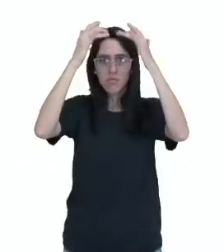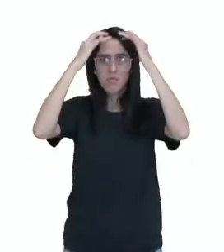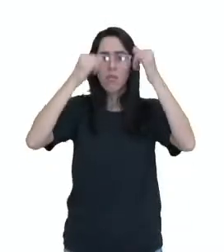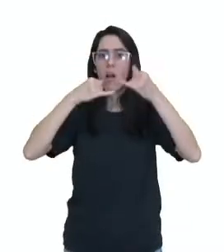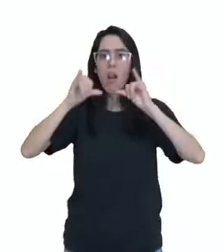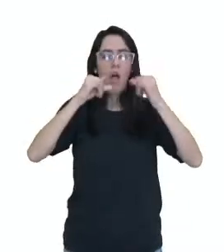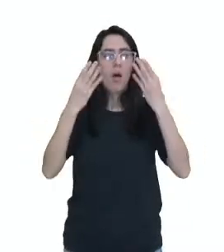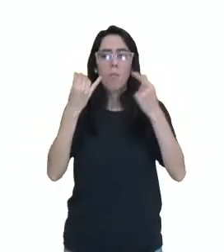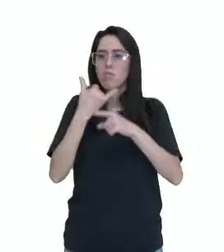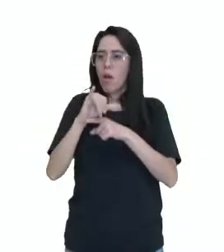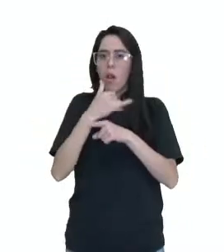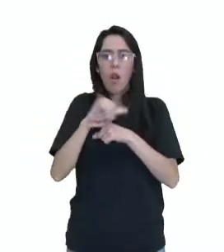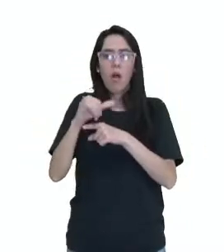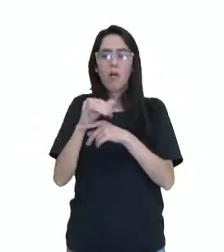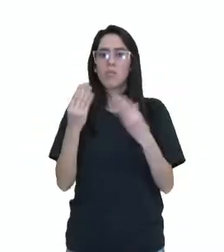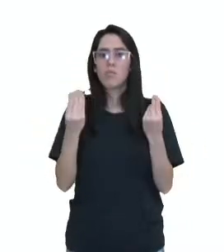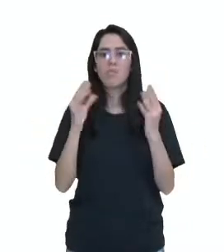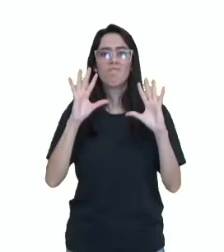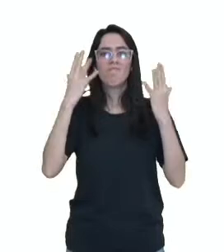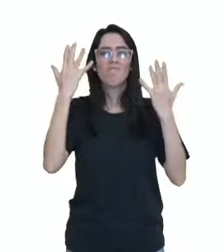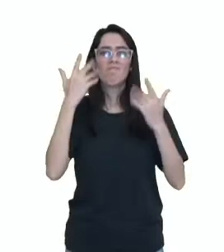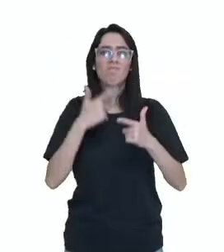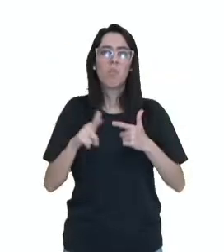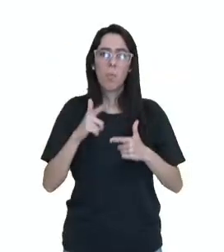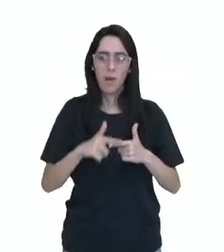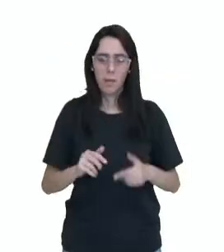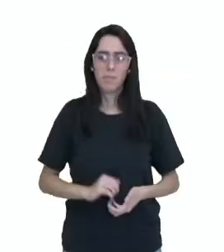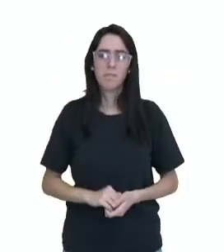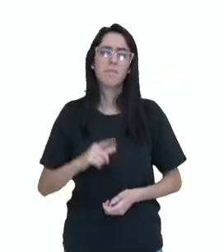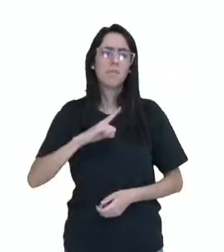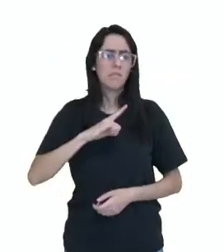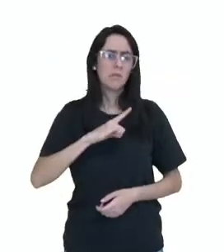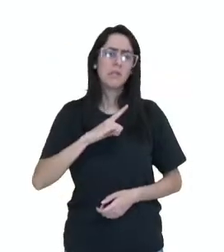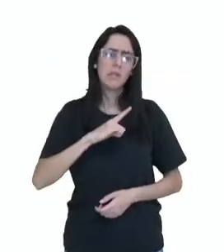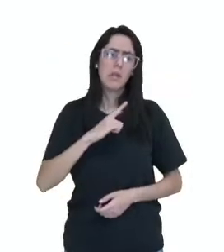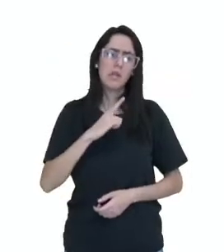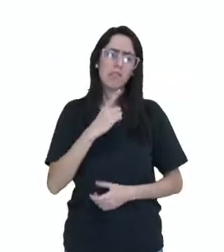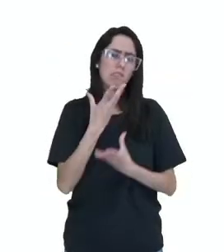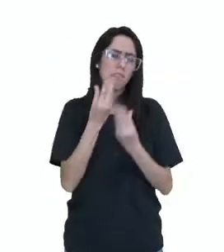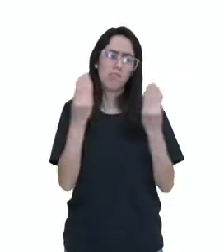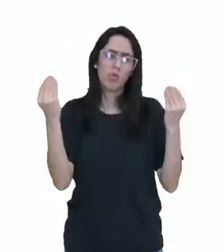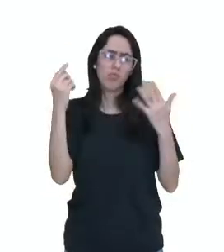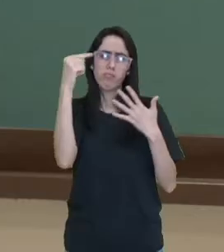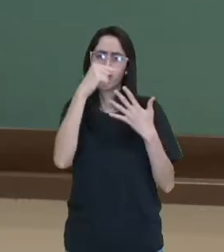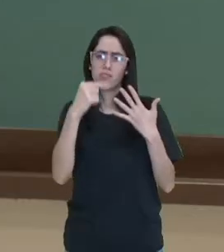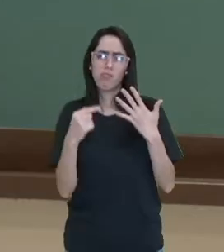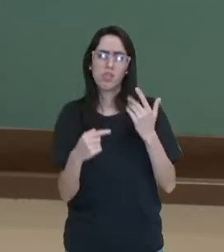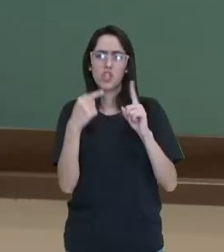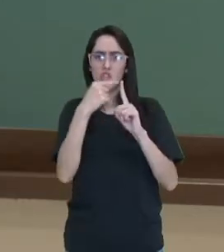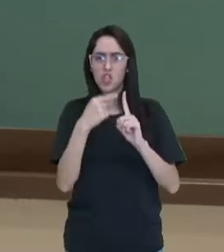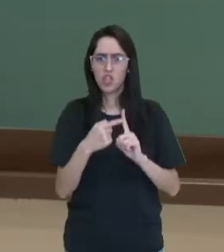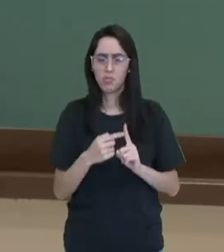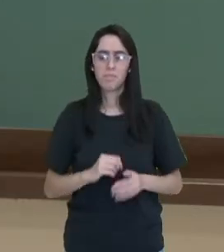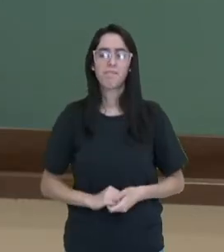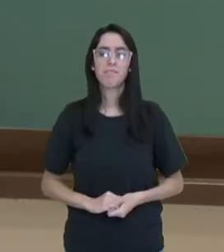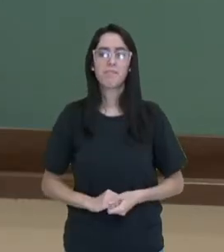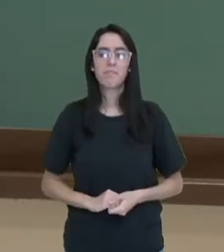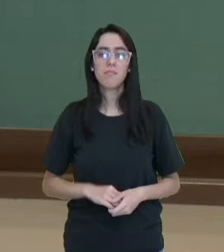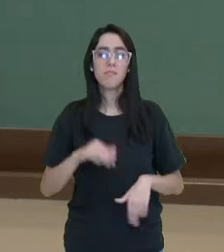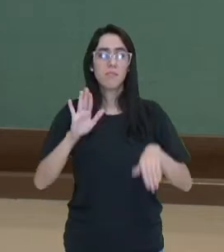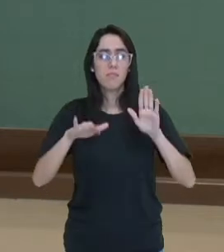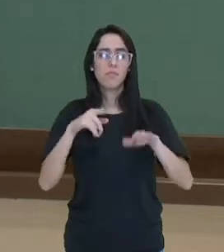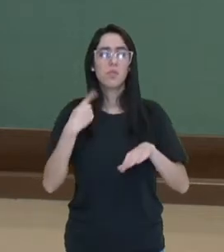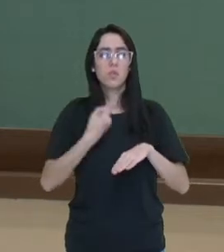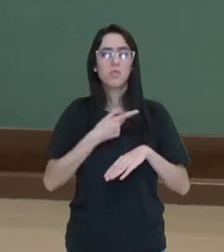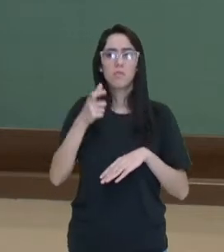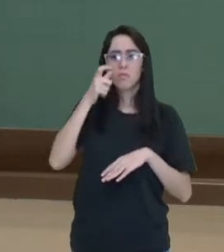ocorre essa perturbação, né? E existem muitas formas de epilepsia. Geralmente, quando a gente vê uma